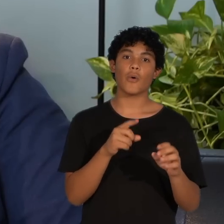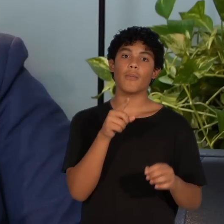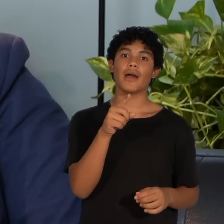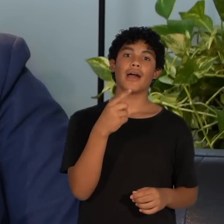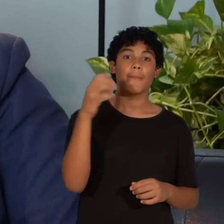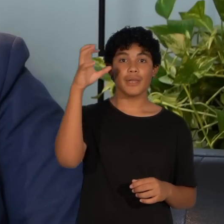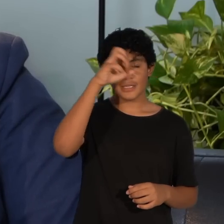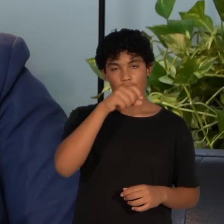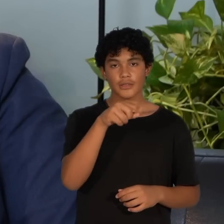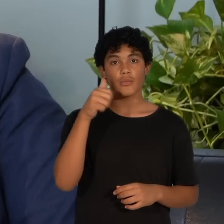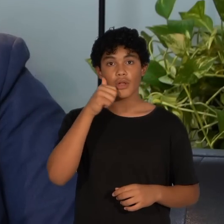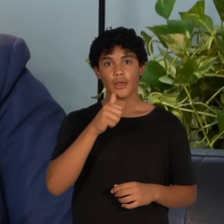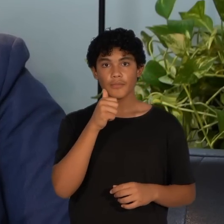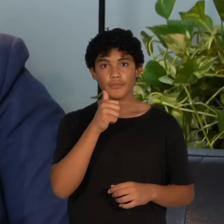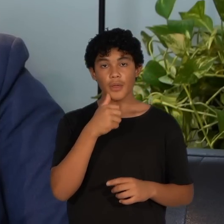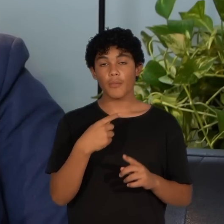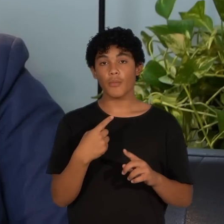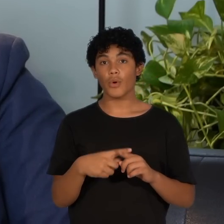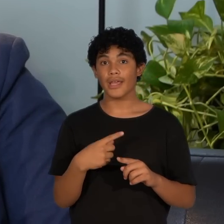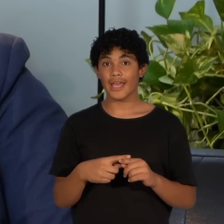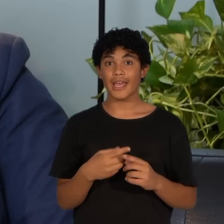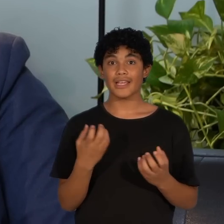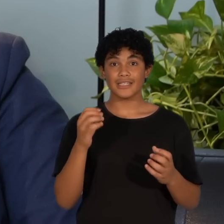quê? Do que Jesus quer salvar as pessoas?